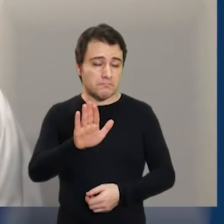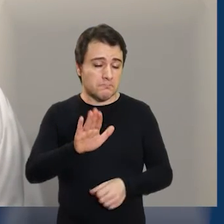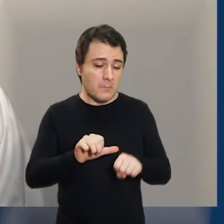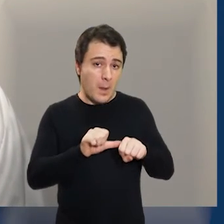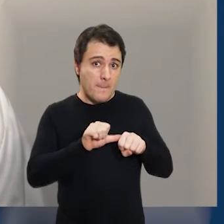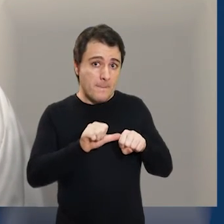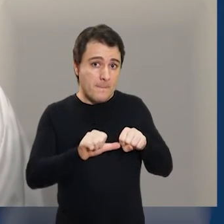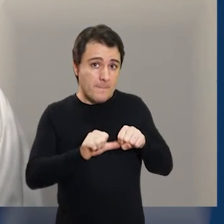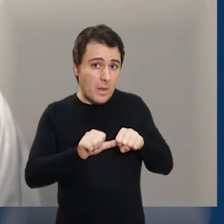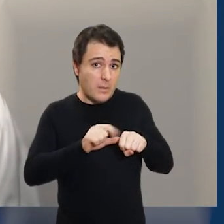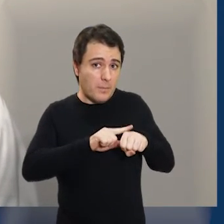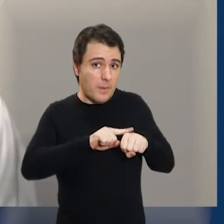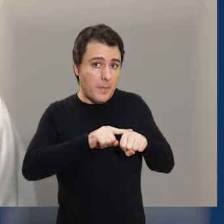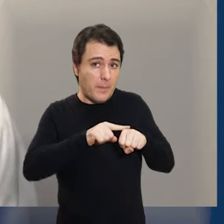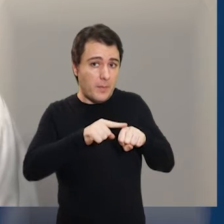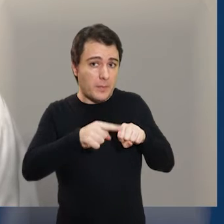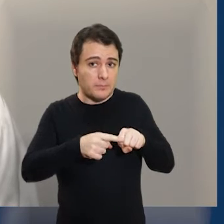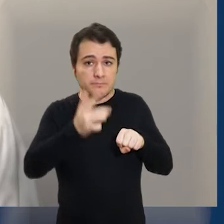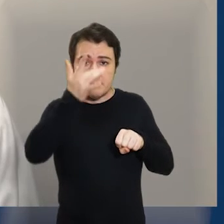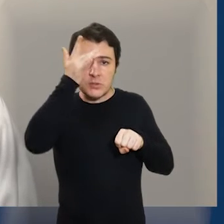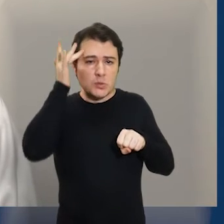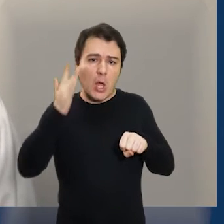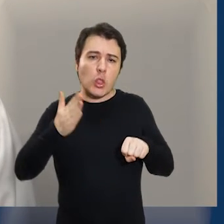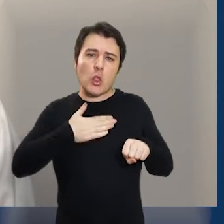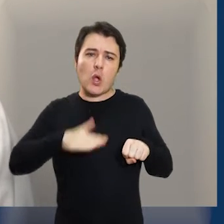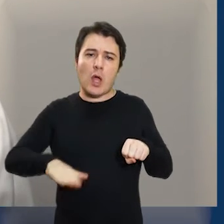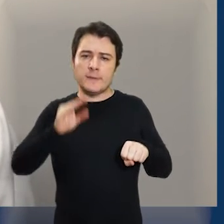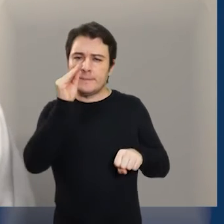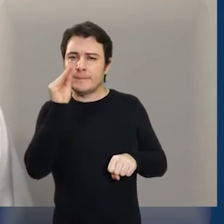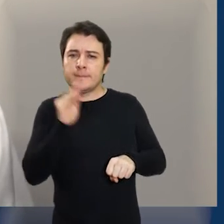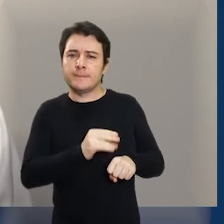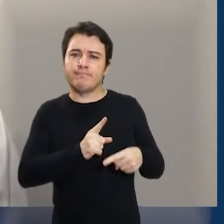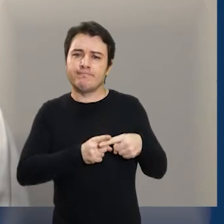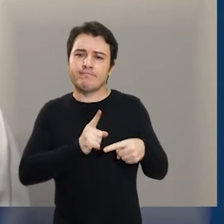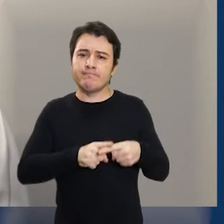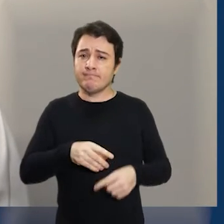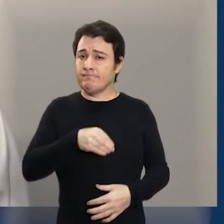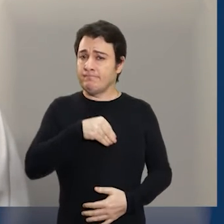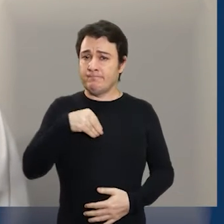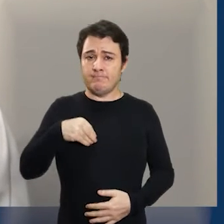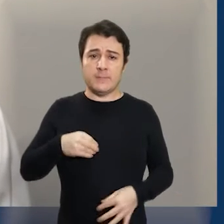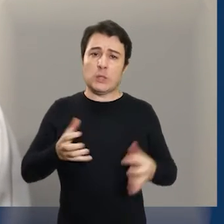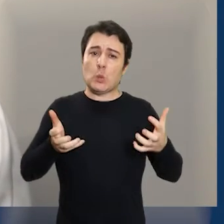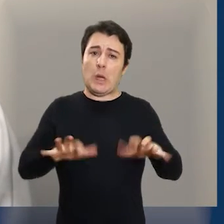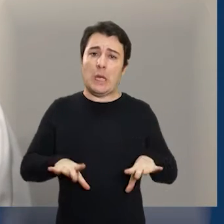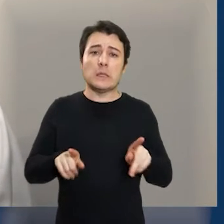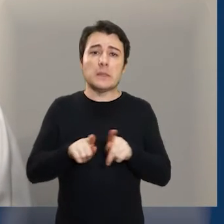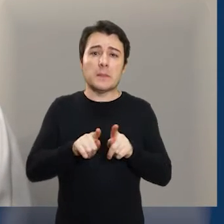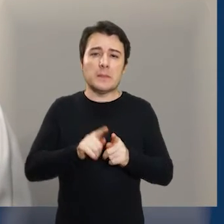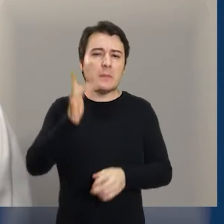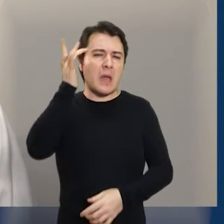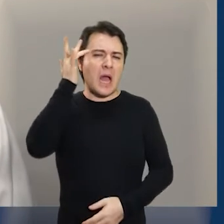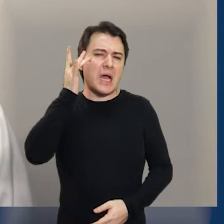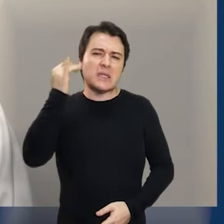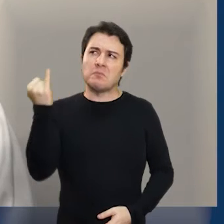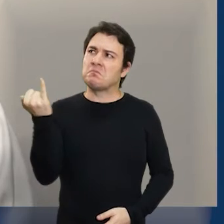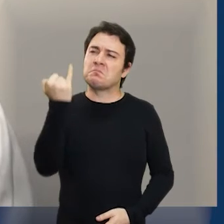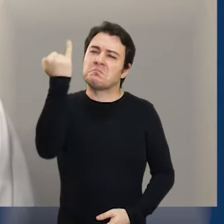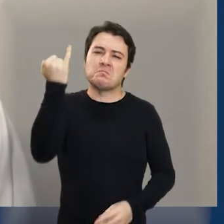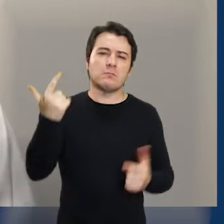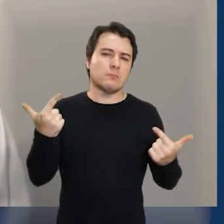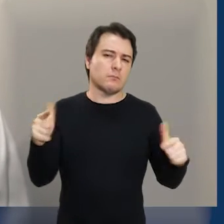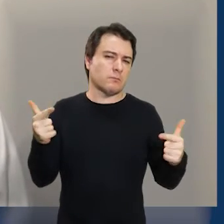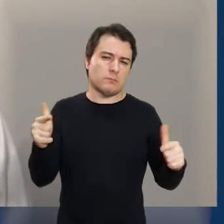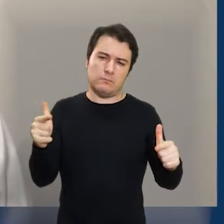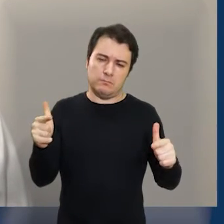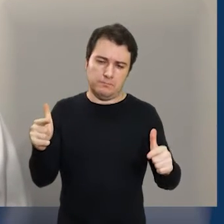Infelizmente, o TOC retal ainda é menosprezado por muitos pacientes, nem sempre por não quererem ser submetidos ao exame, mas muitas vezes